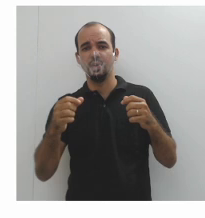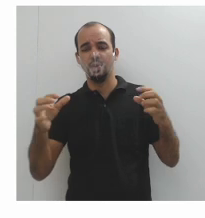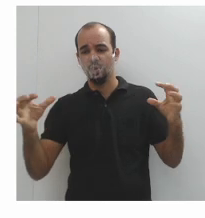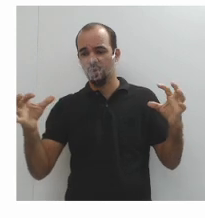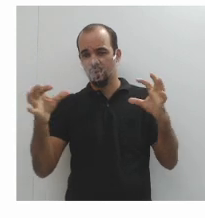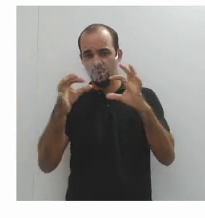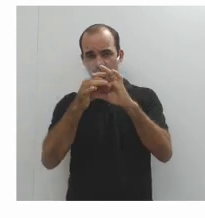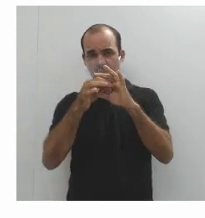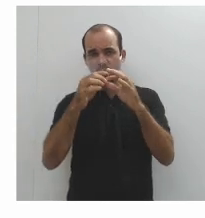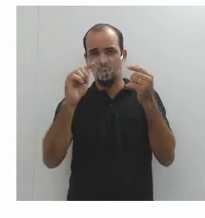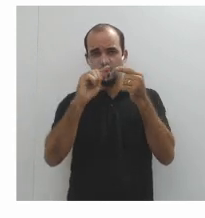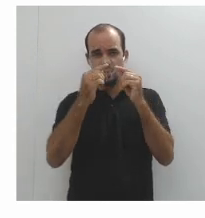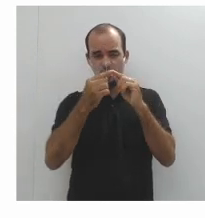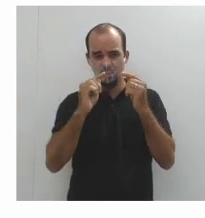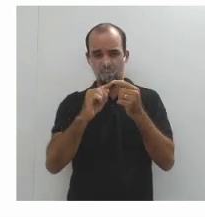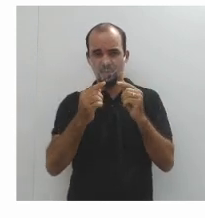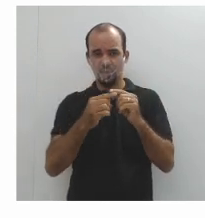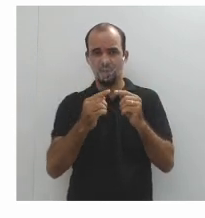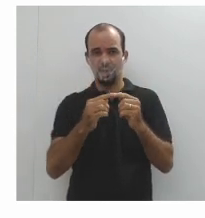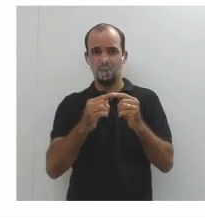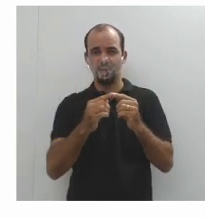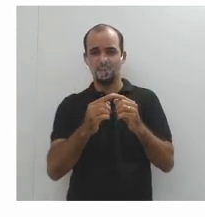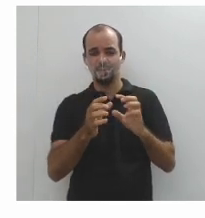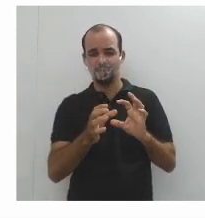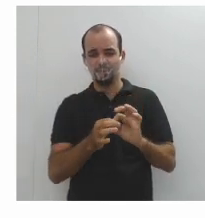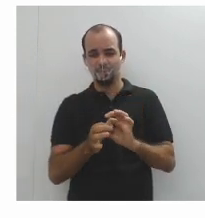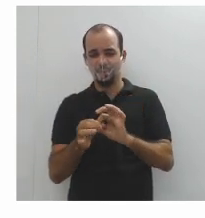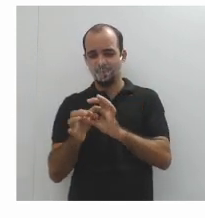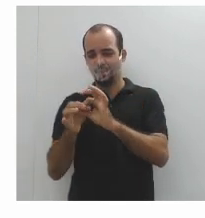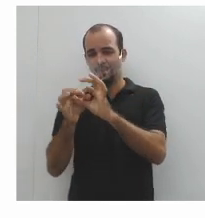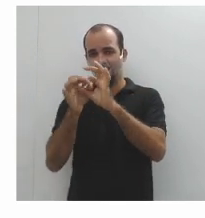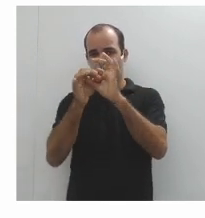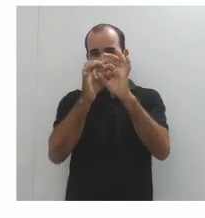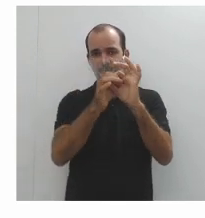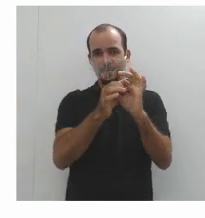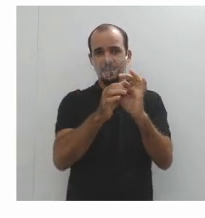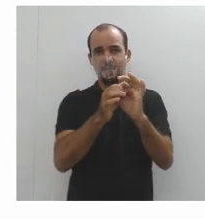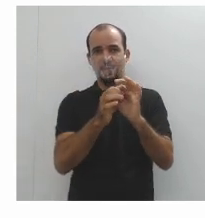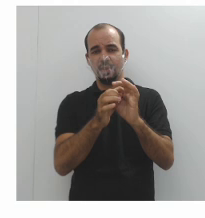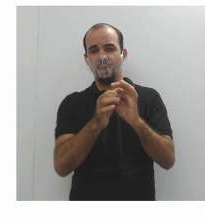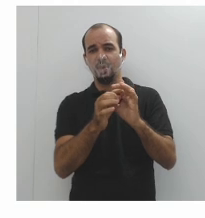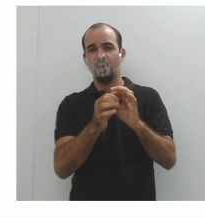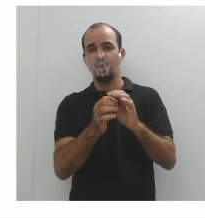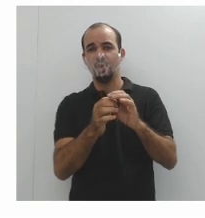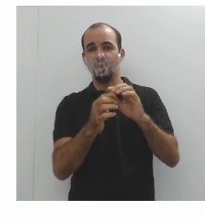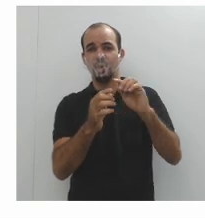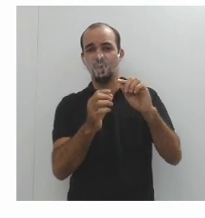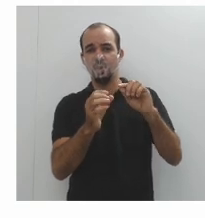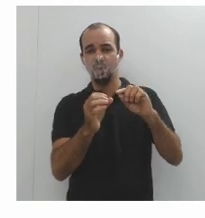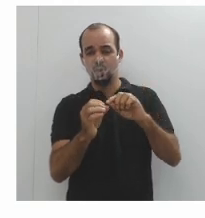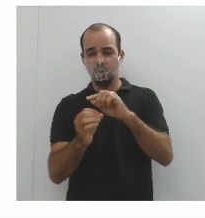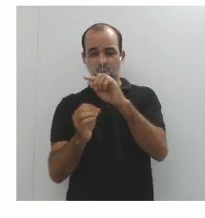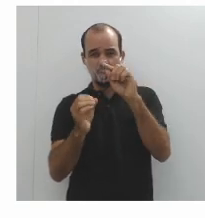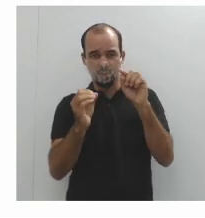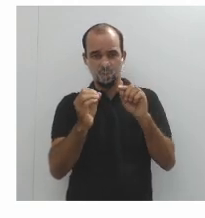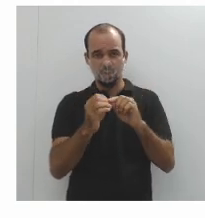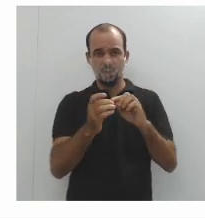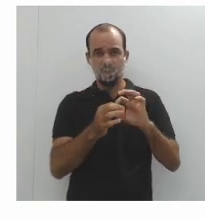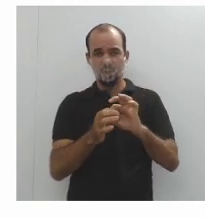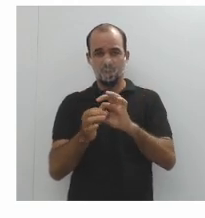fechando a nossa cadeia. Isso é o que nós chamamos de